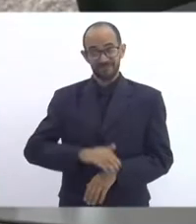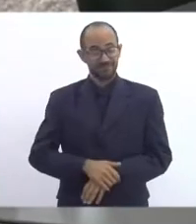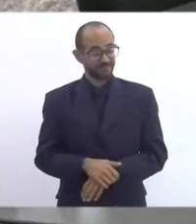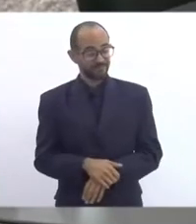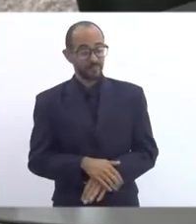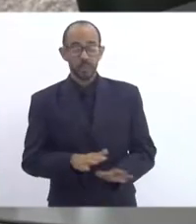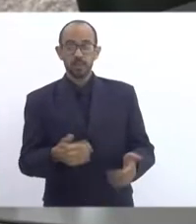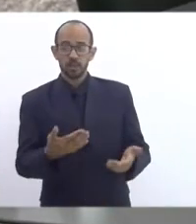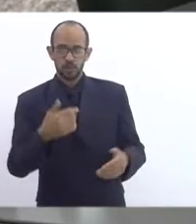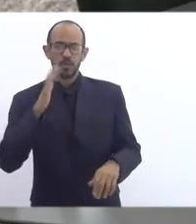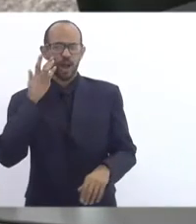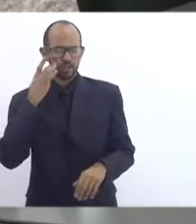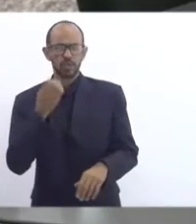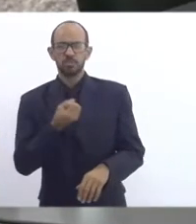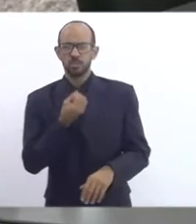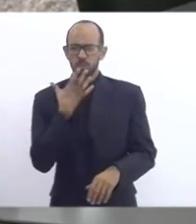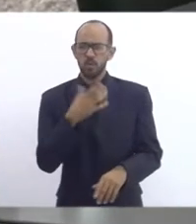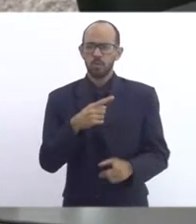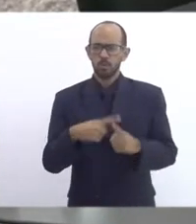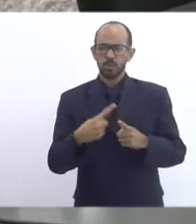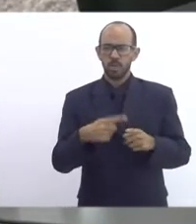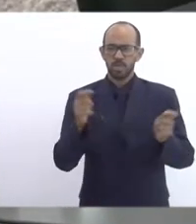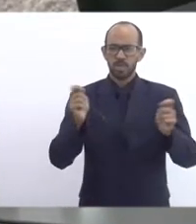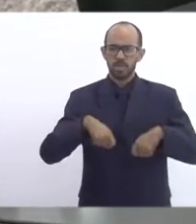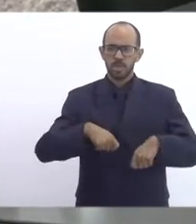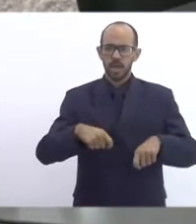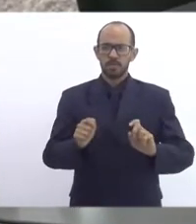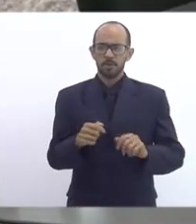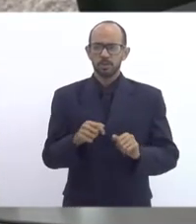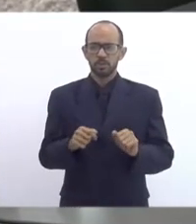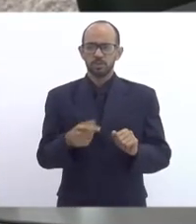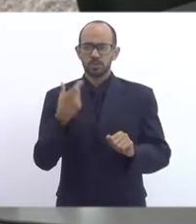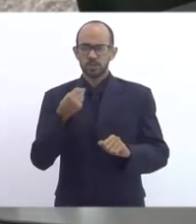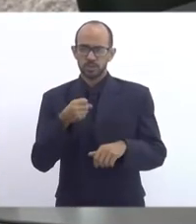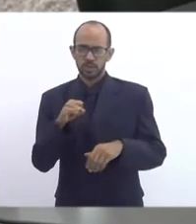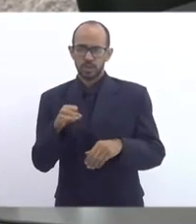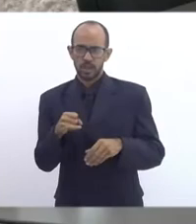pode, inclusive, pedir para pautar se ele entrar na pauta, já faz a